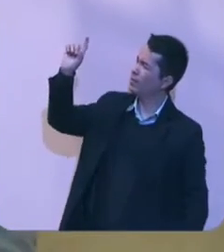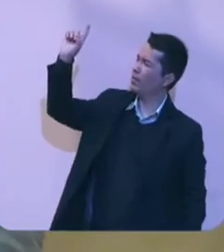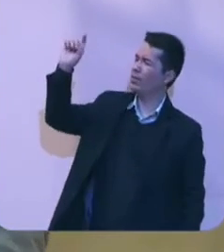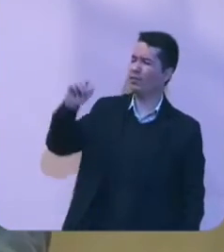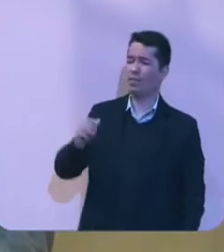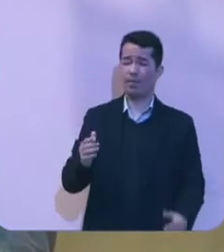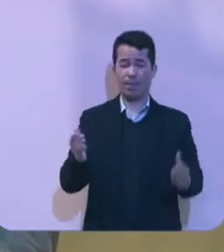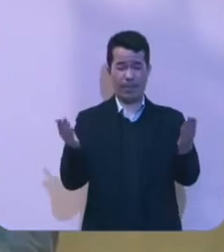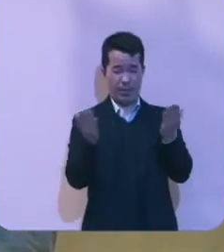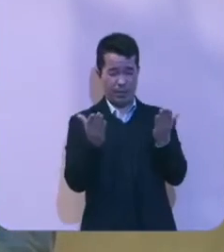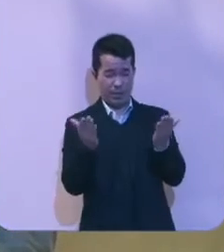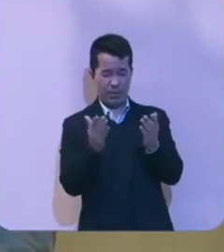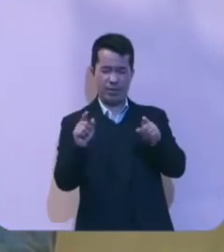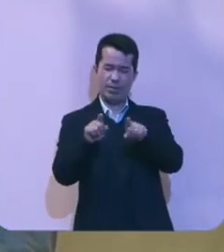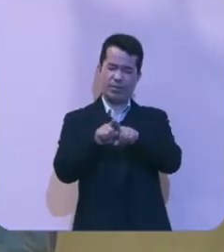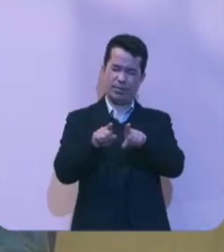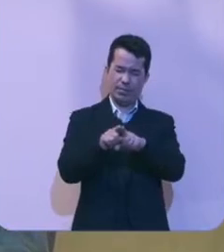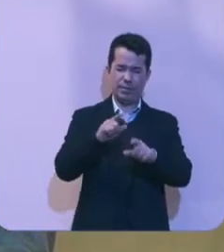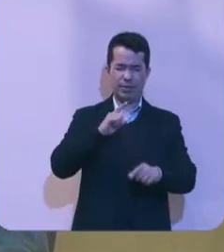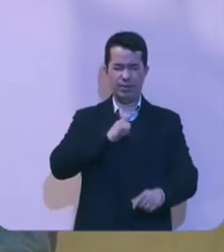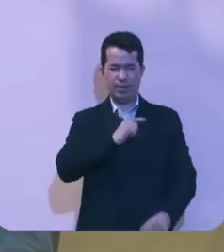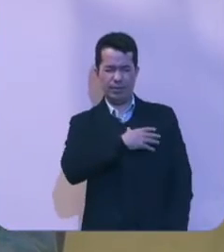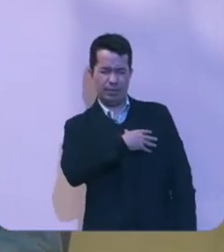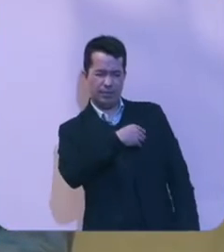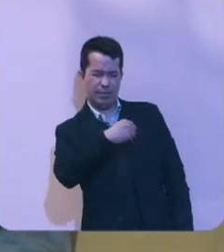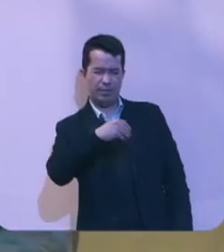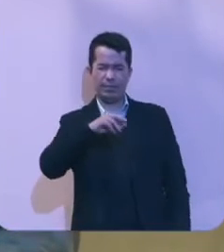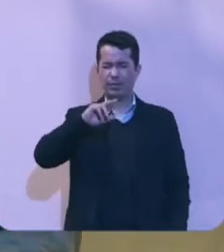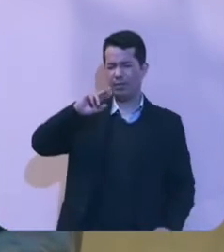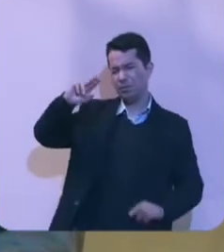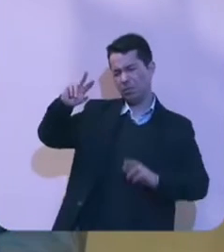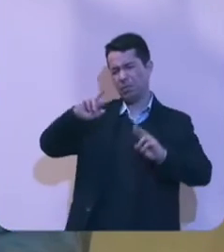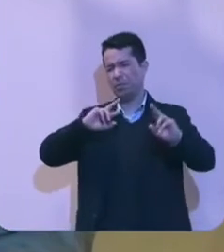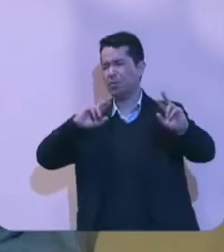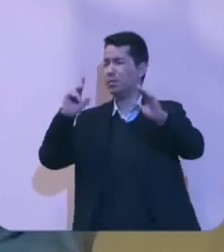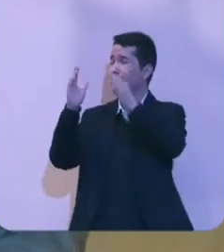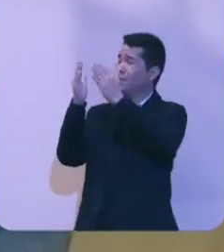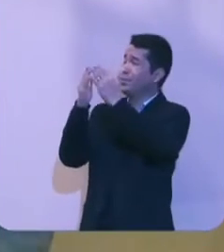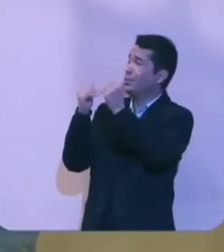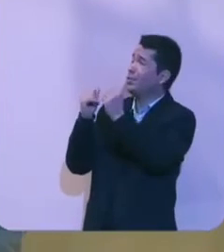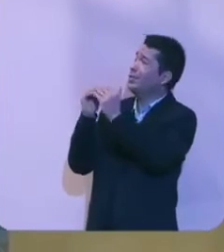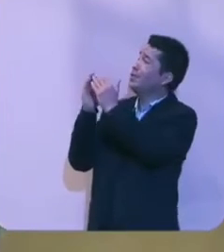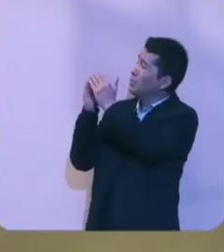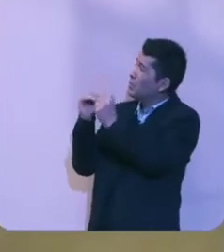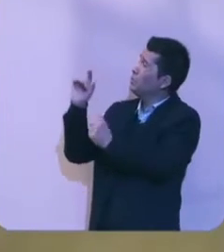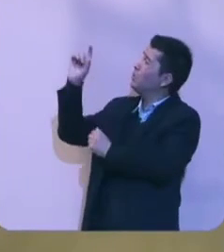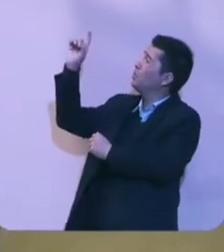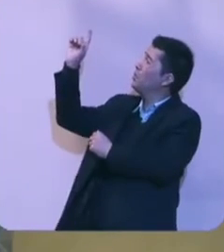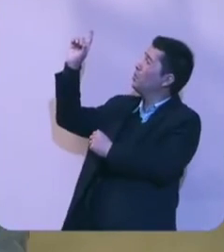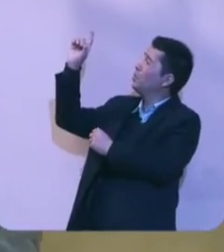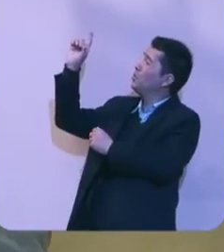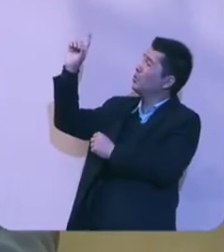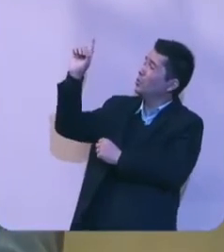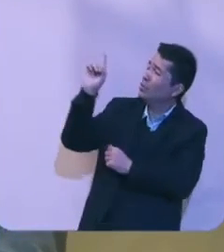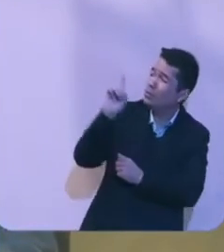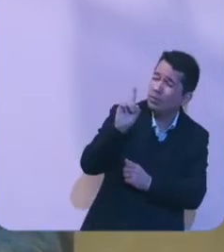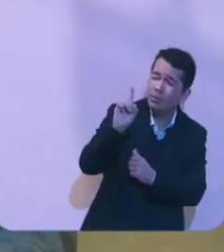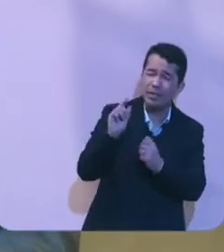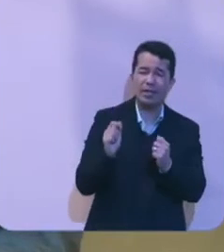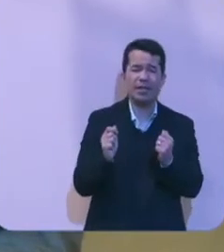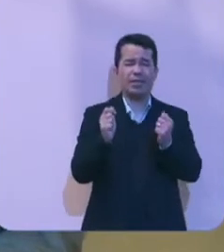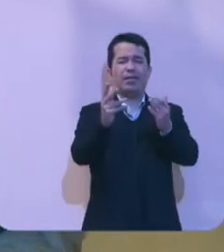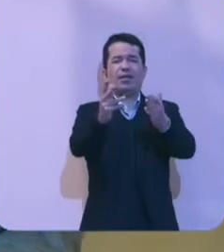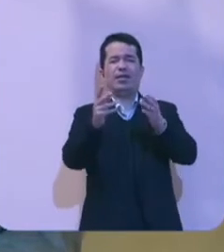quero te pedir, Senhor, entra nas batalhas deles. E quando eles se levantarem desse tempo de oração, coloca neles,